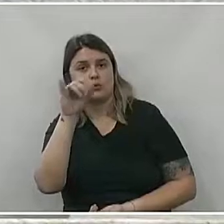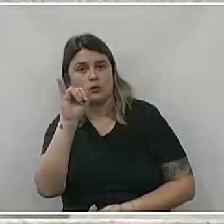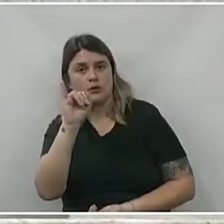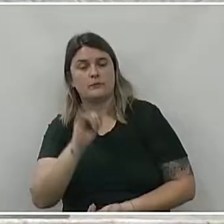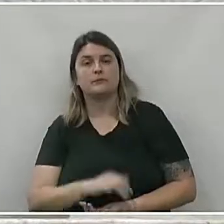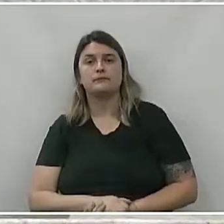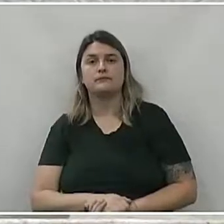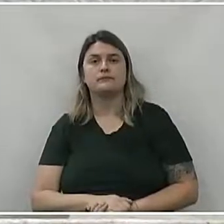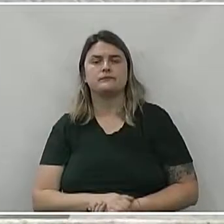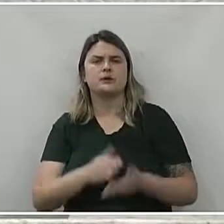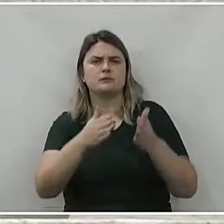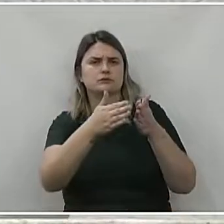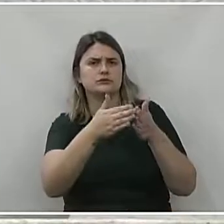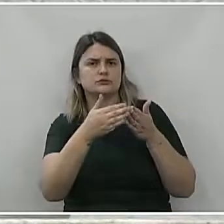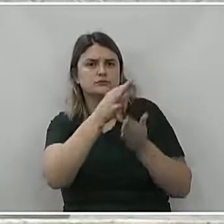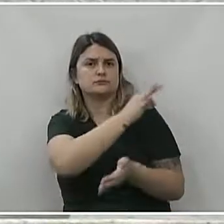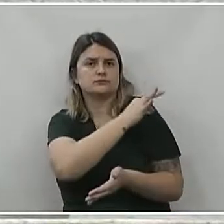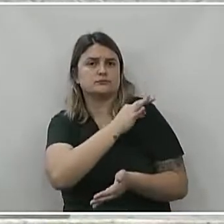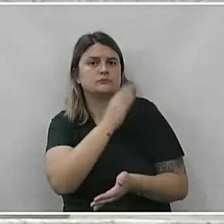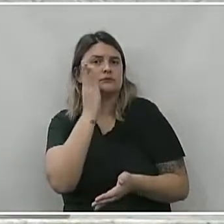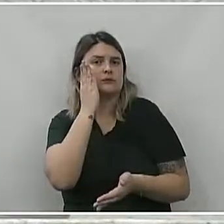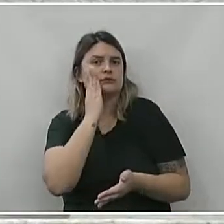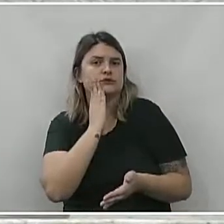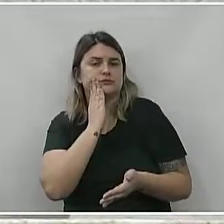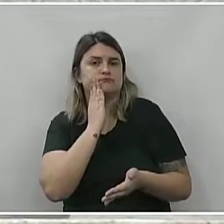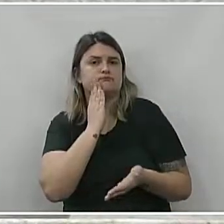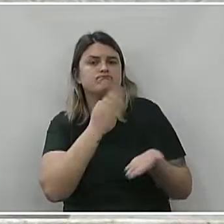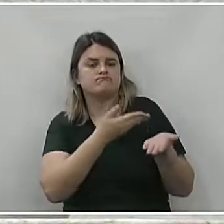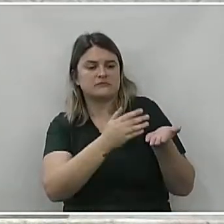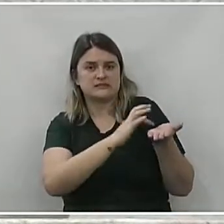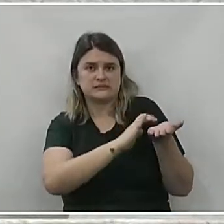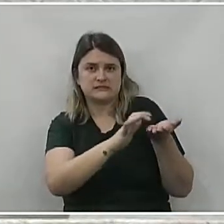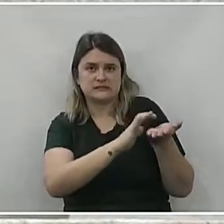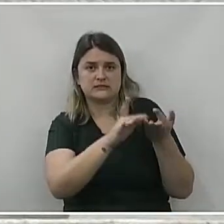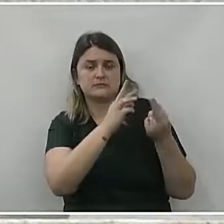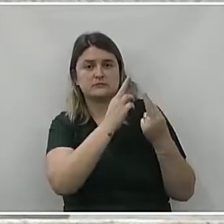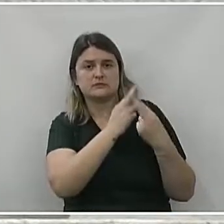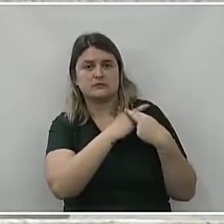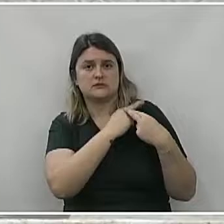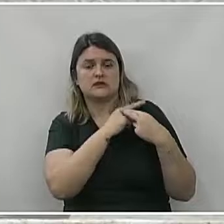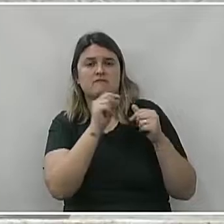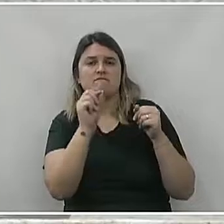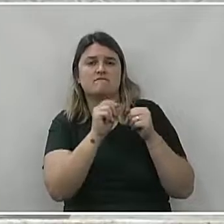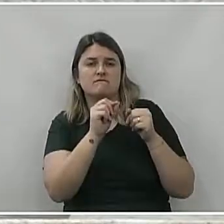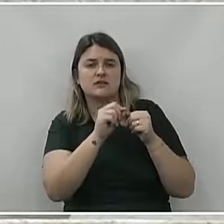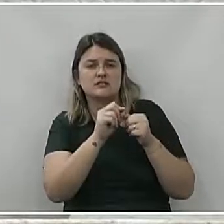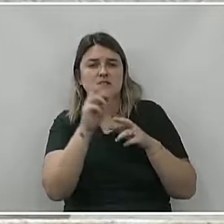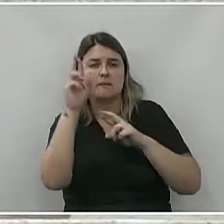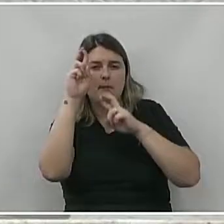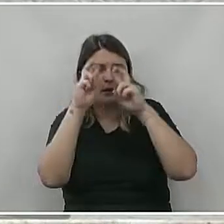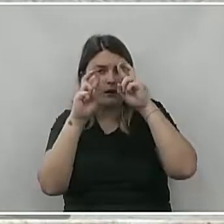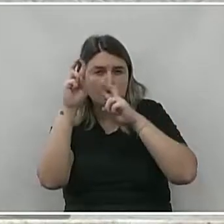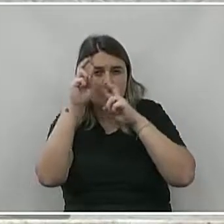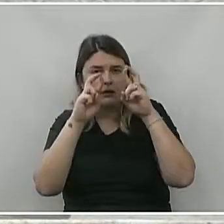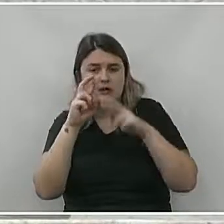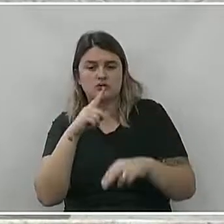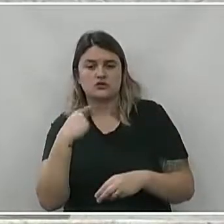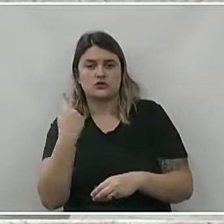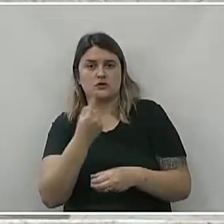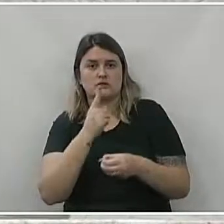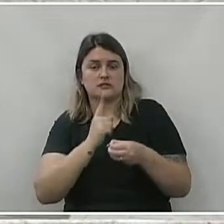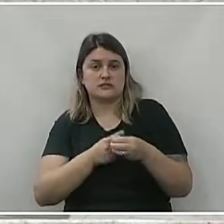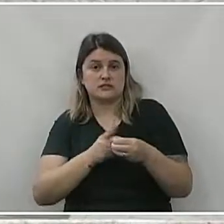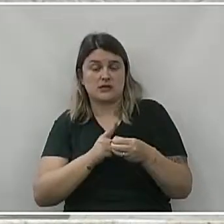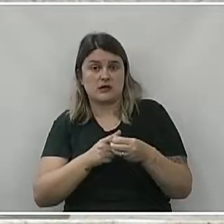Godoy. Ao chefe do Poder Executivo, por meio da secretaria competente, possa realizar fiscalização em nosso município